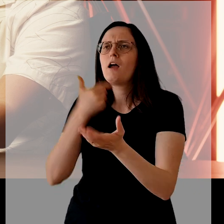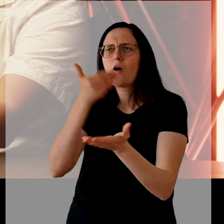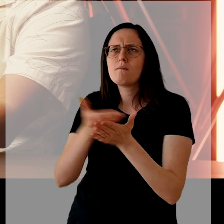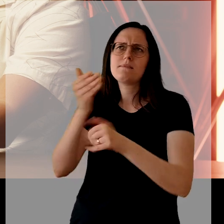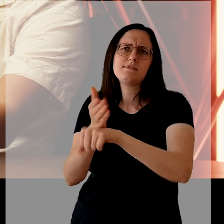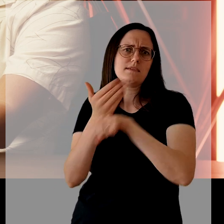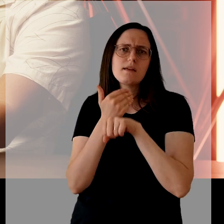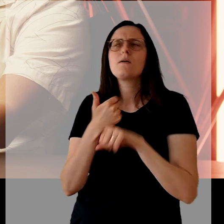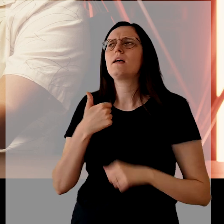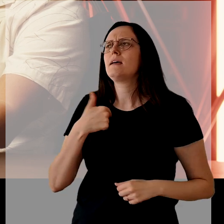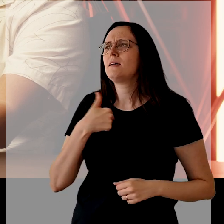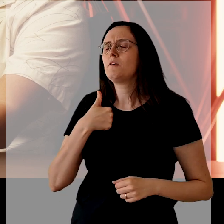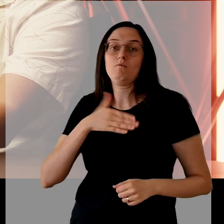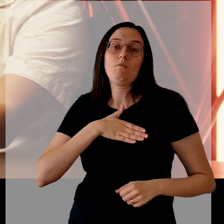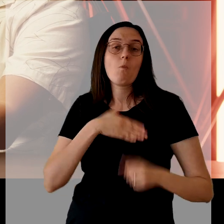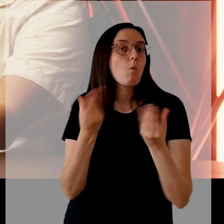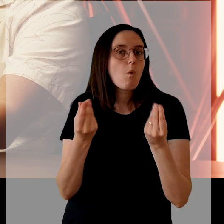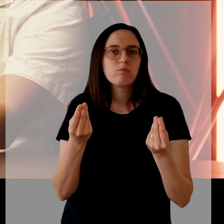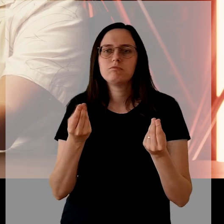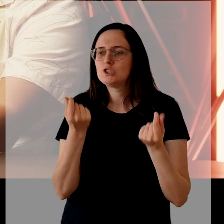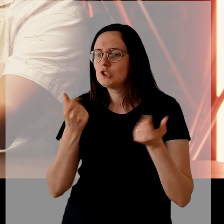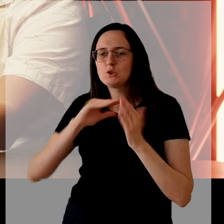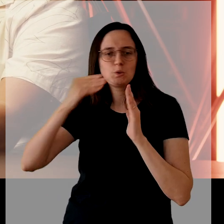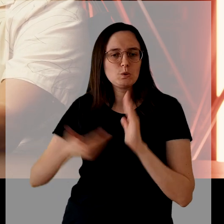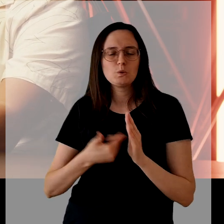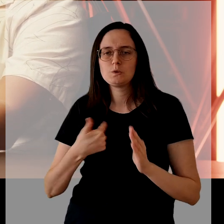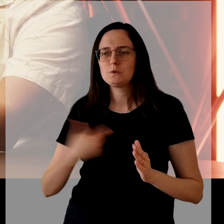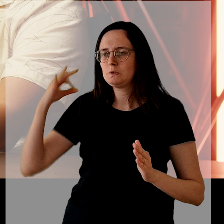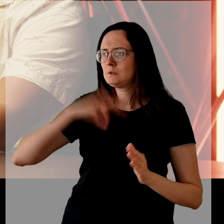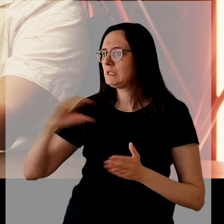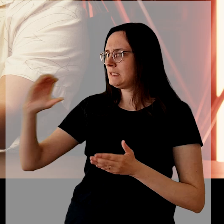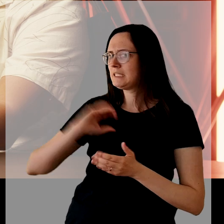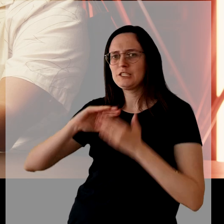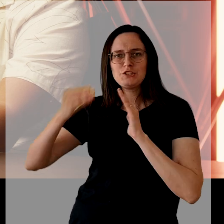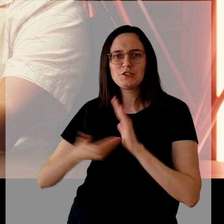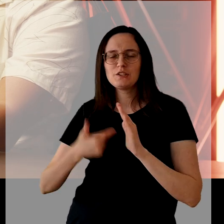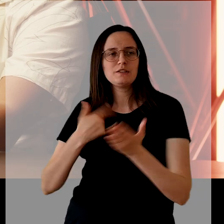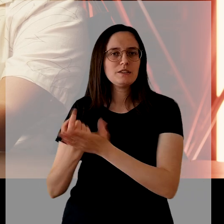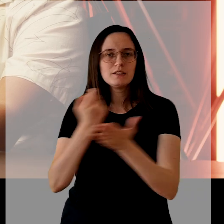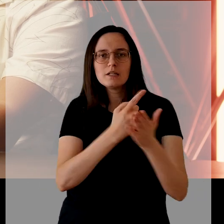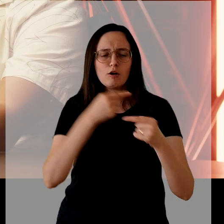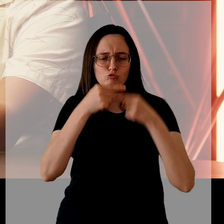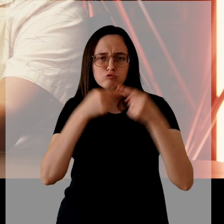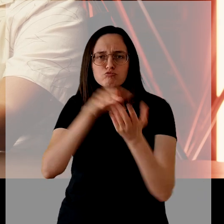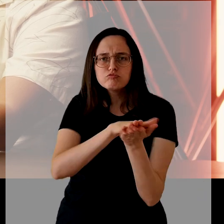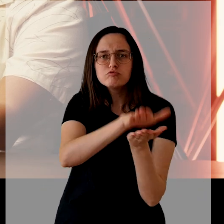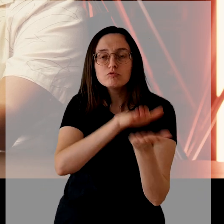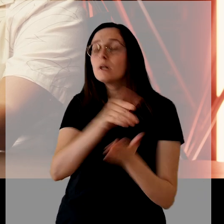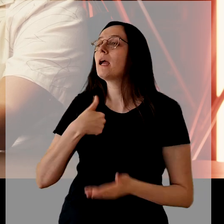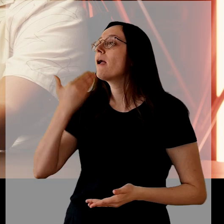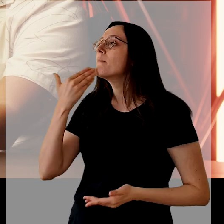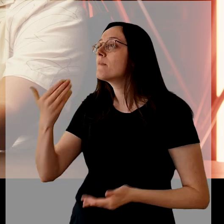cedo, né? Gostava muito, todo o dinheiro que eu ganhava mesada, eu comprava filme. E logo pedi